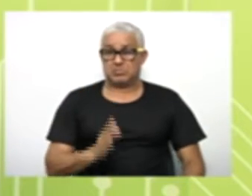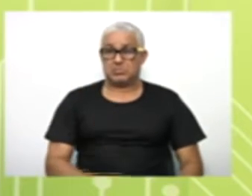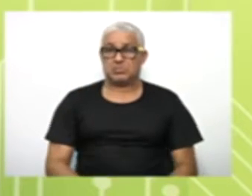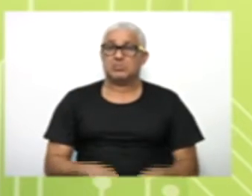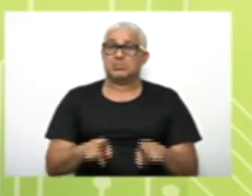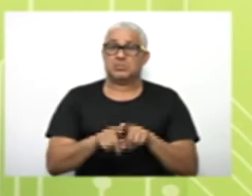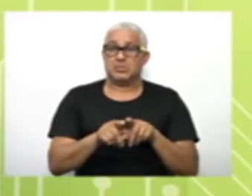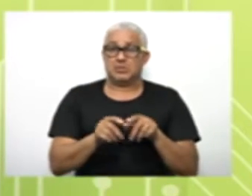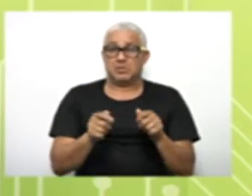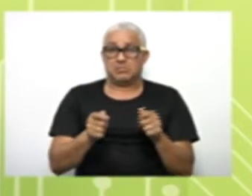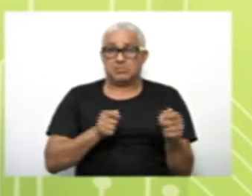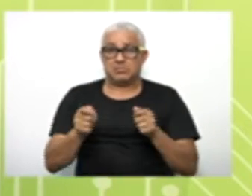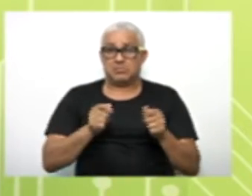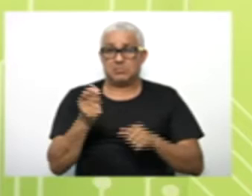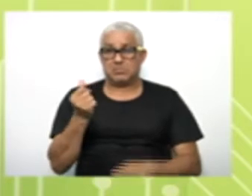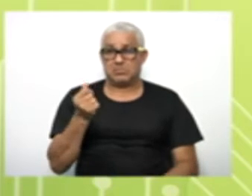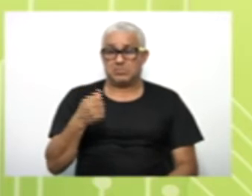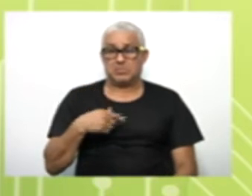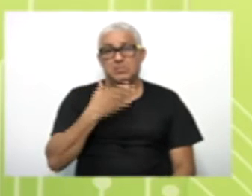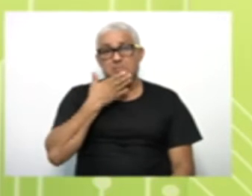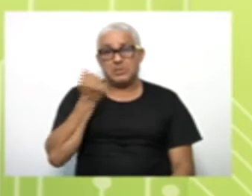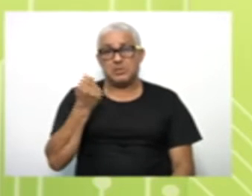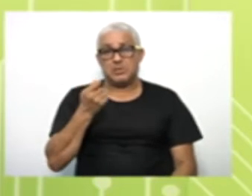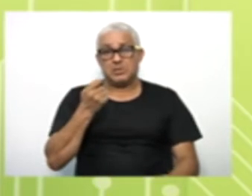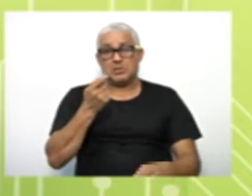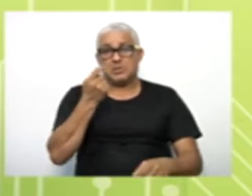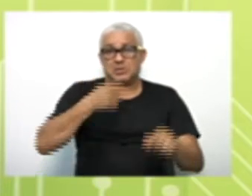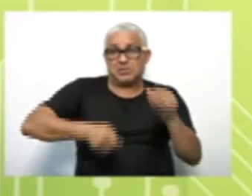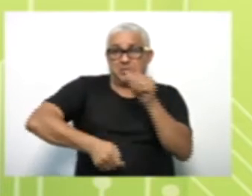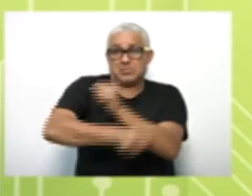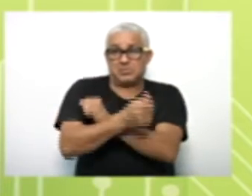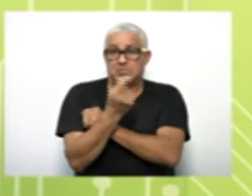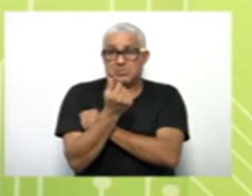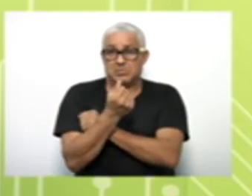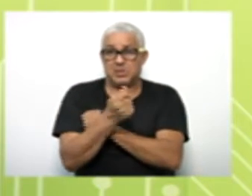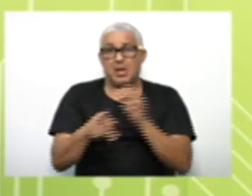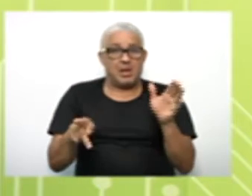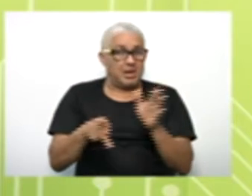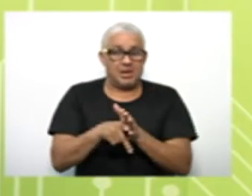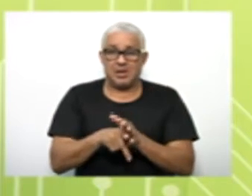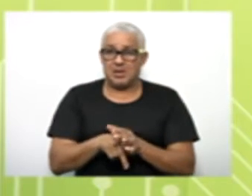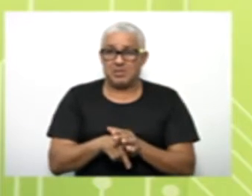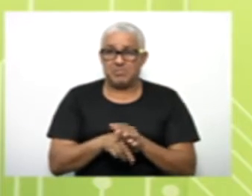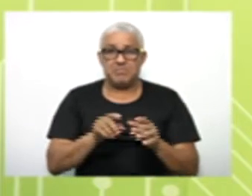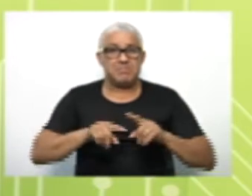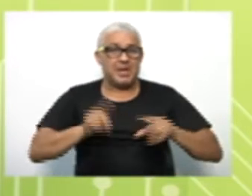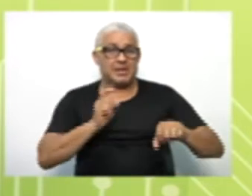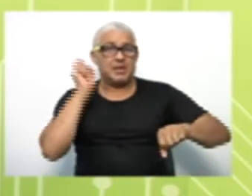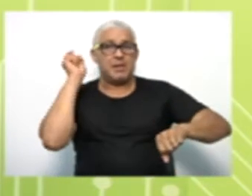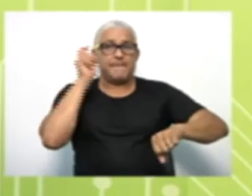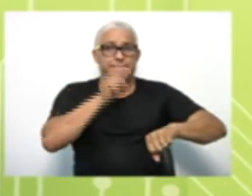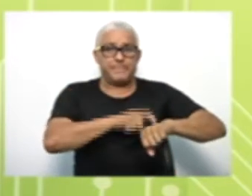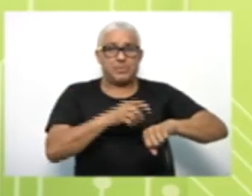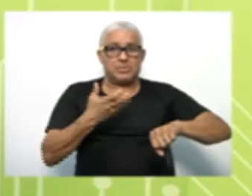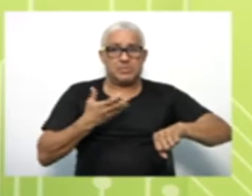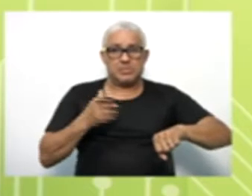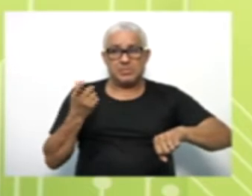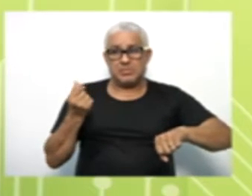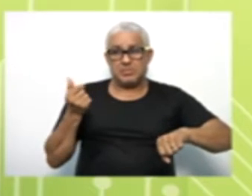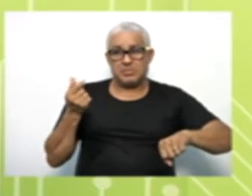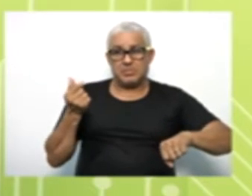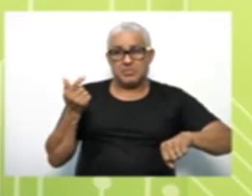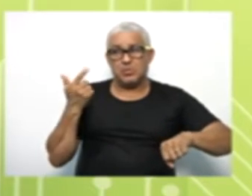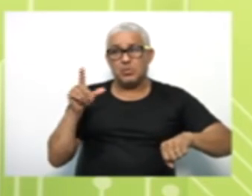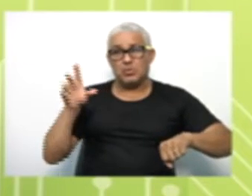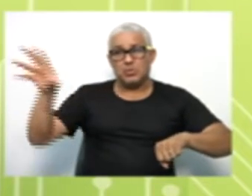controle financeiro que eu tenho, é melhor que eu invista o meu capital próprio. Mas se a gente, naquele momento, prefere usar o capital de terceiro, porque a